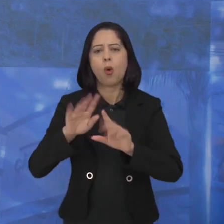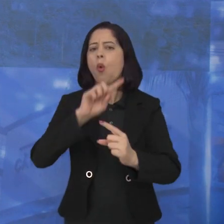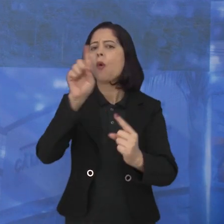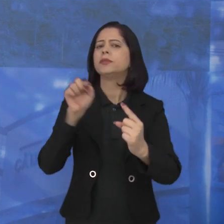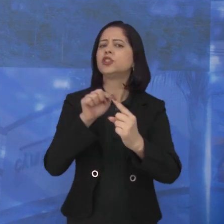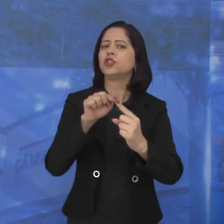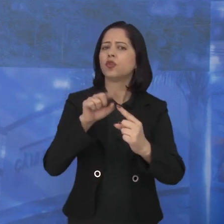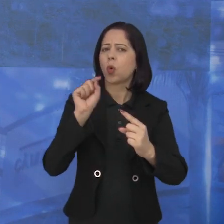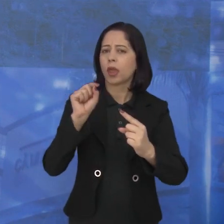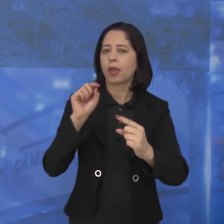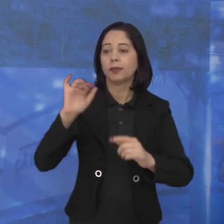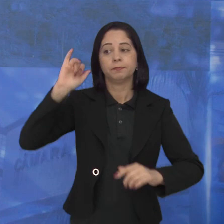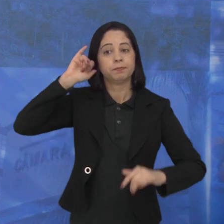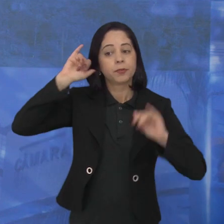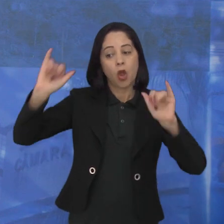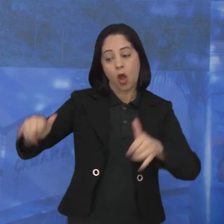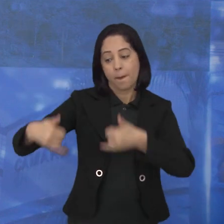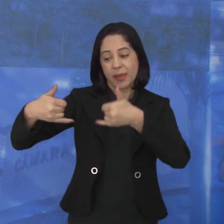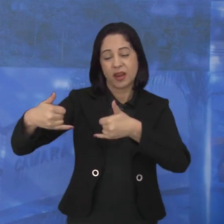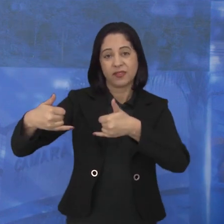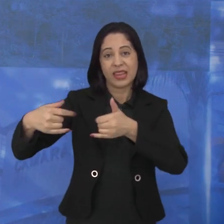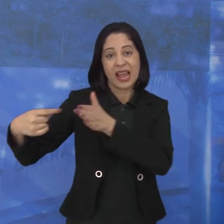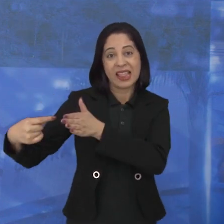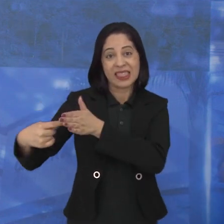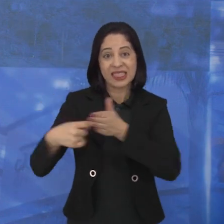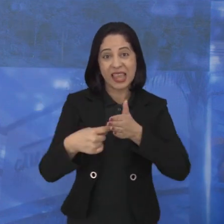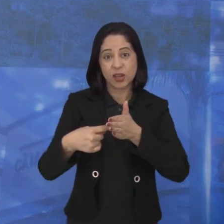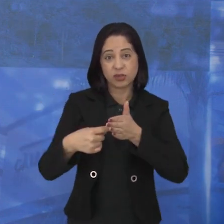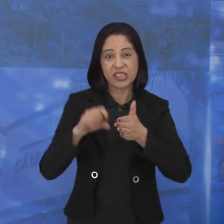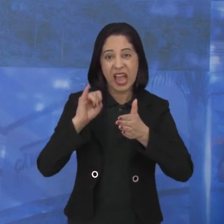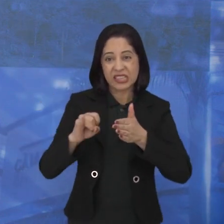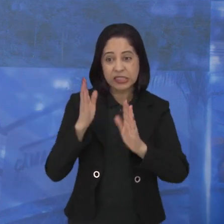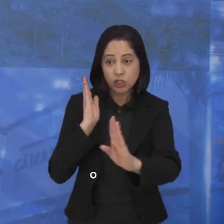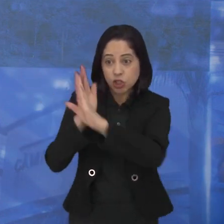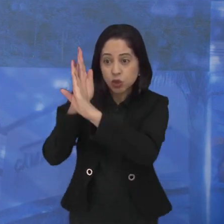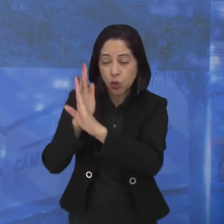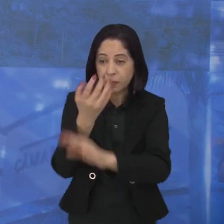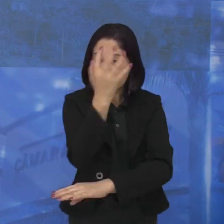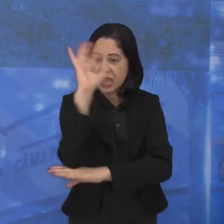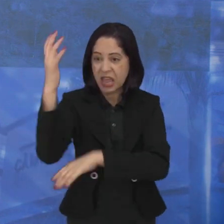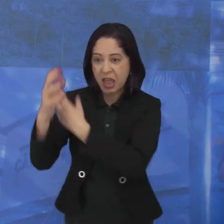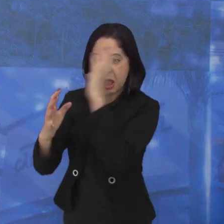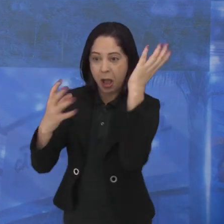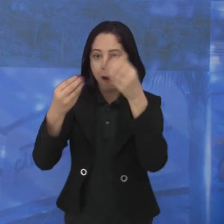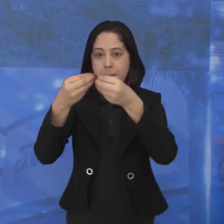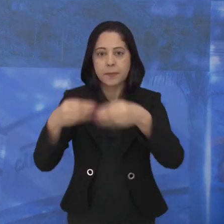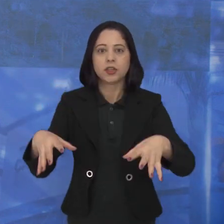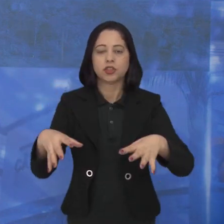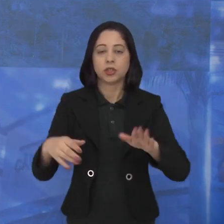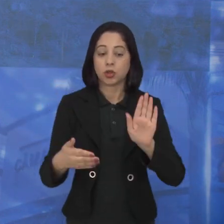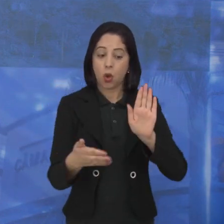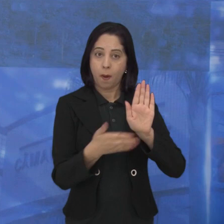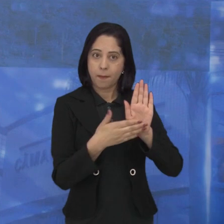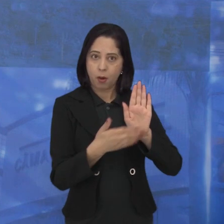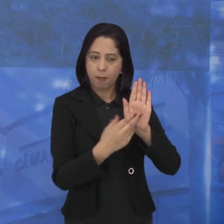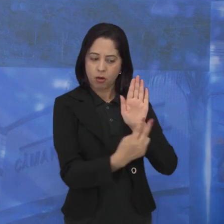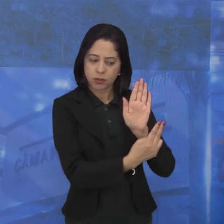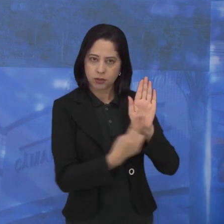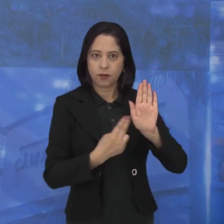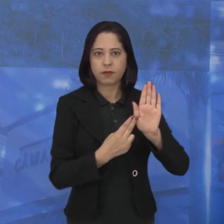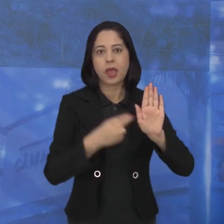para receber denúncias de atividades que degradam o meio ambiente. A proposta, de autoria do vereador Marcelo